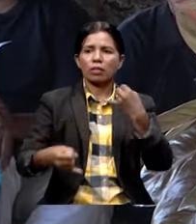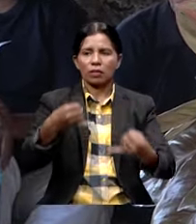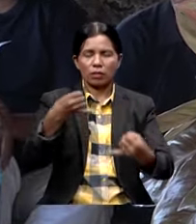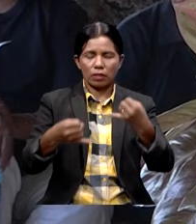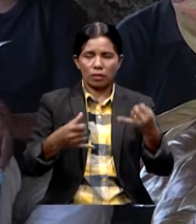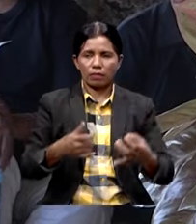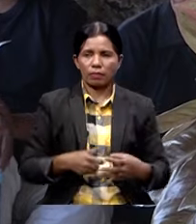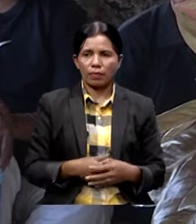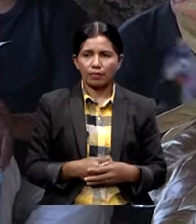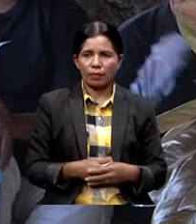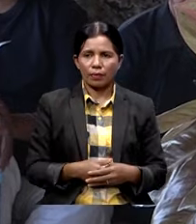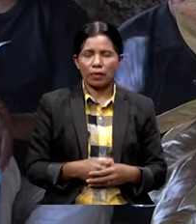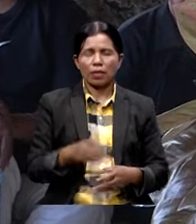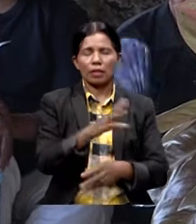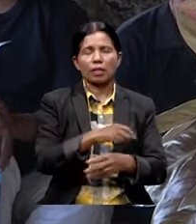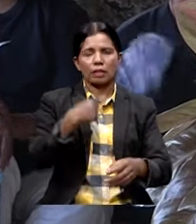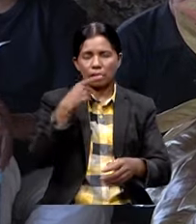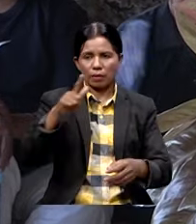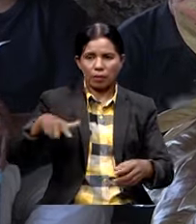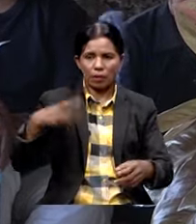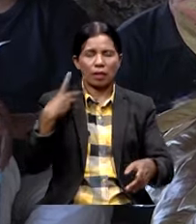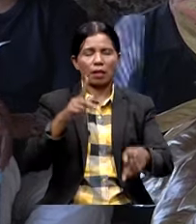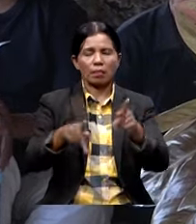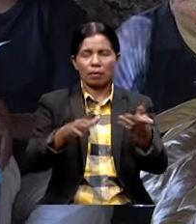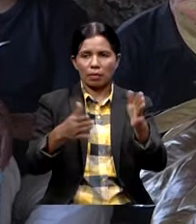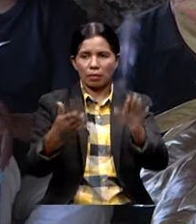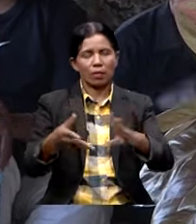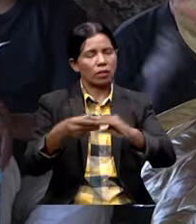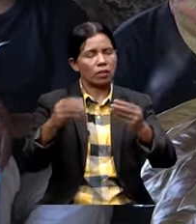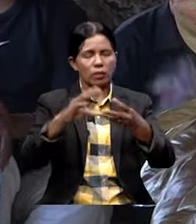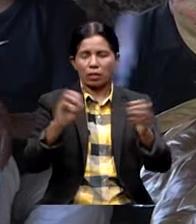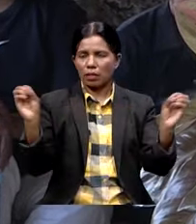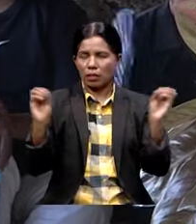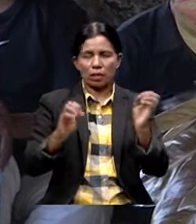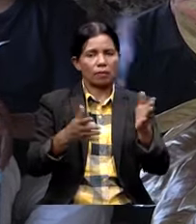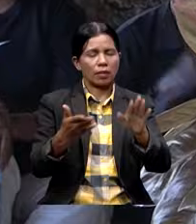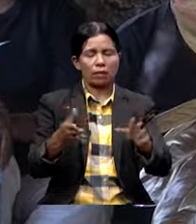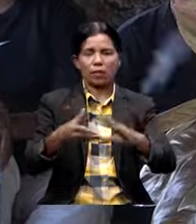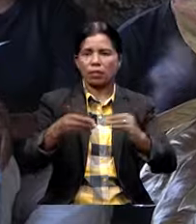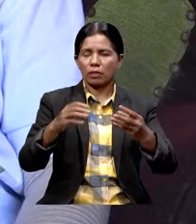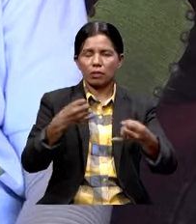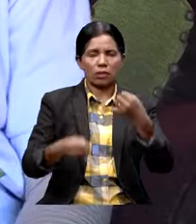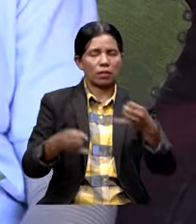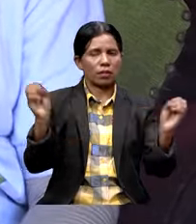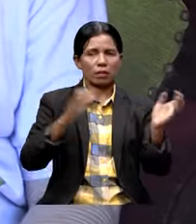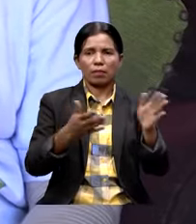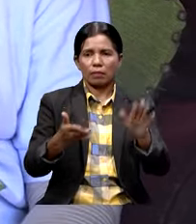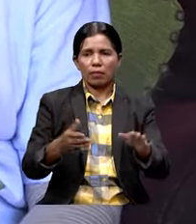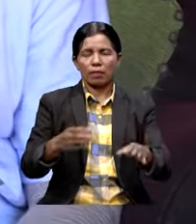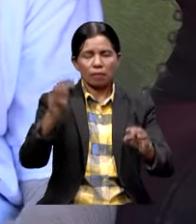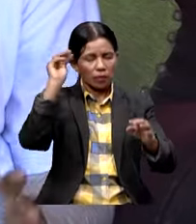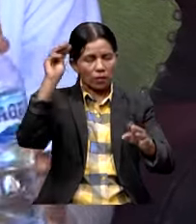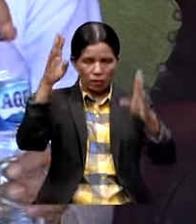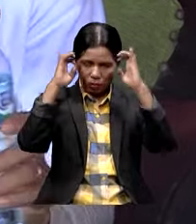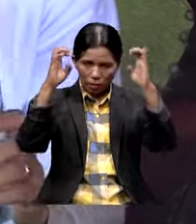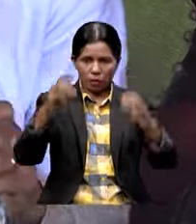justiça. Deve ser ou tarde, é uma bela mate, mas história se ela mate, justiça se ela mate. Ministra da Educação Ateten se